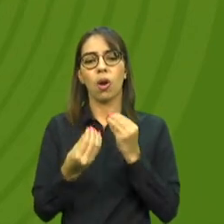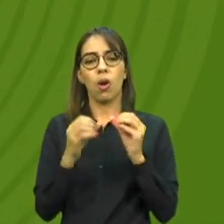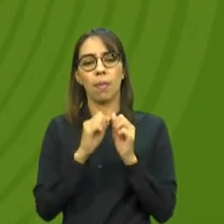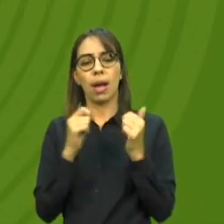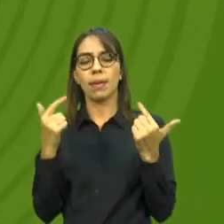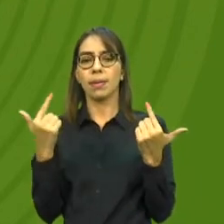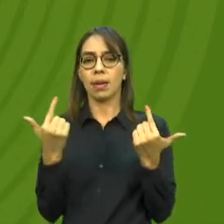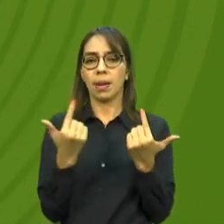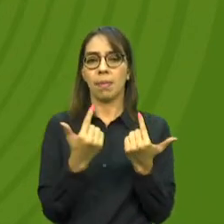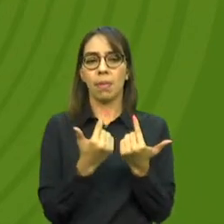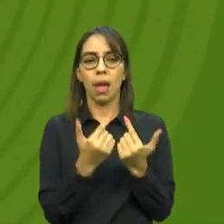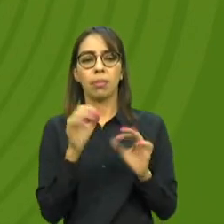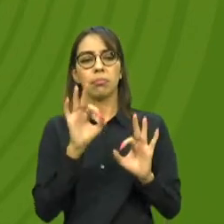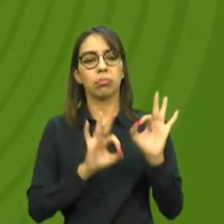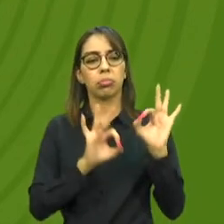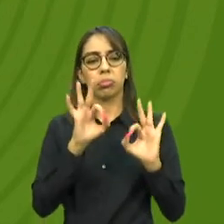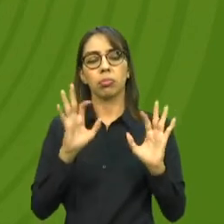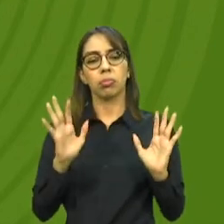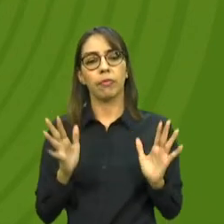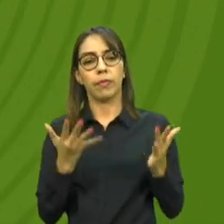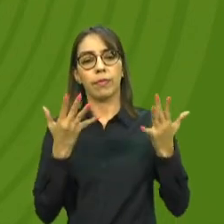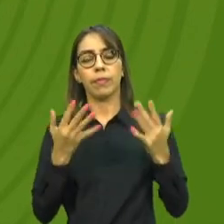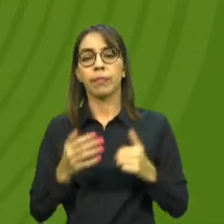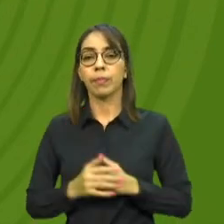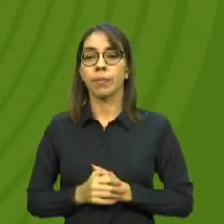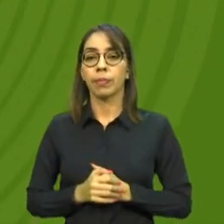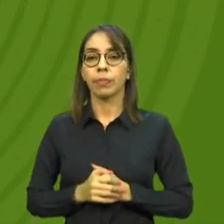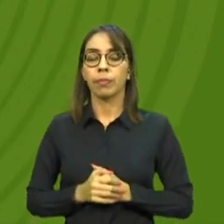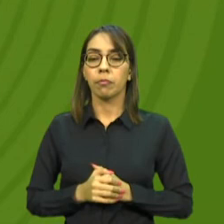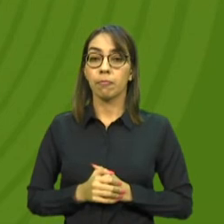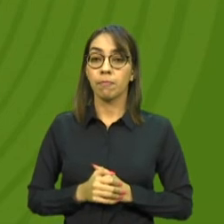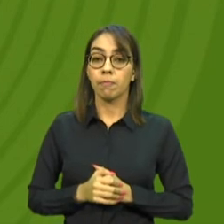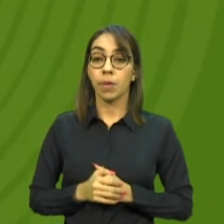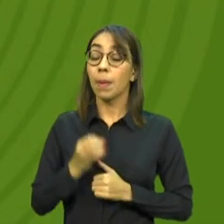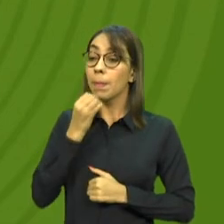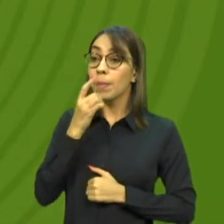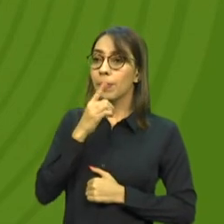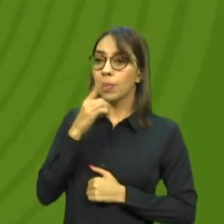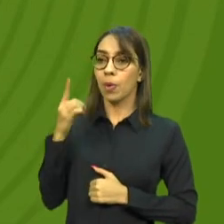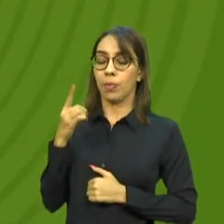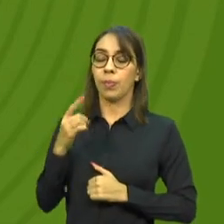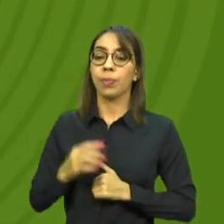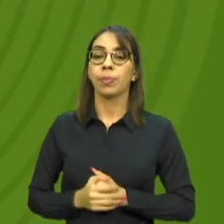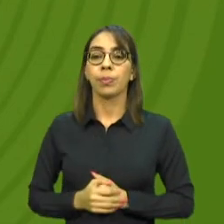Legislativa. Cibele, já está tudo pronto por aí? Bom dia para você.